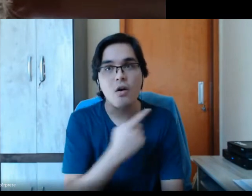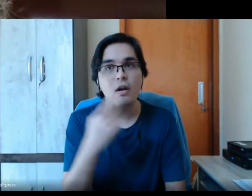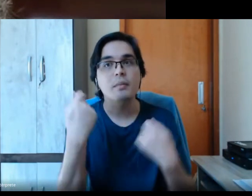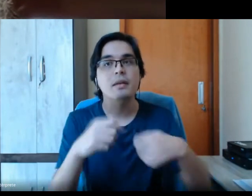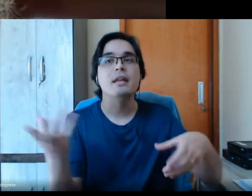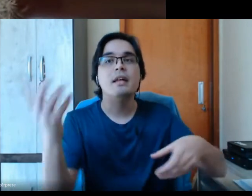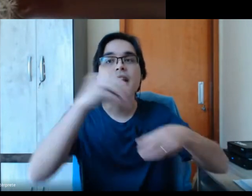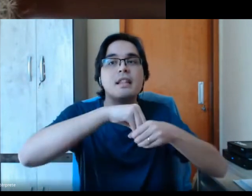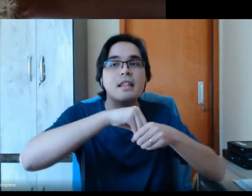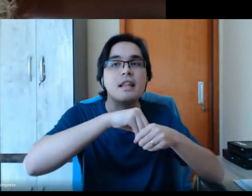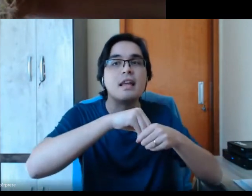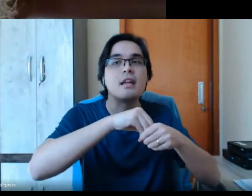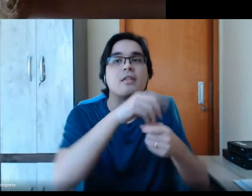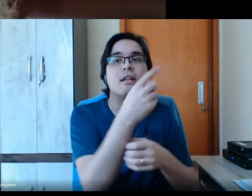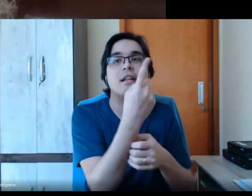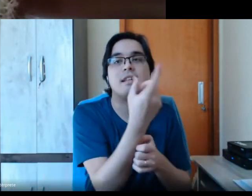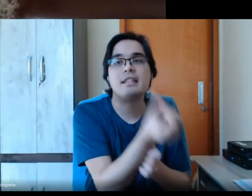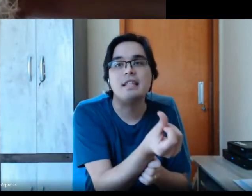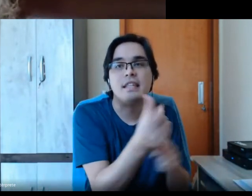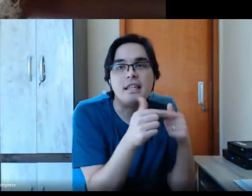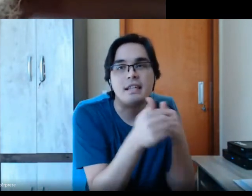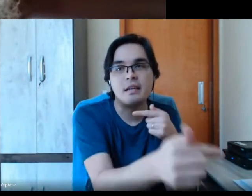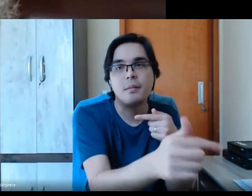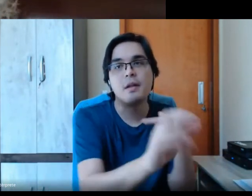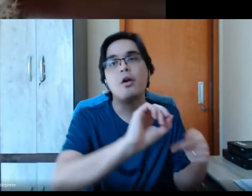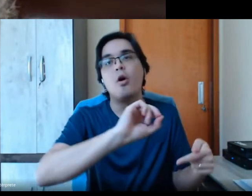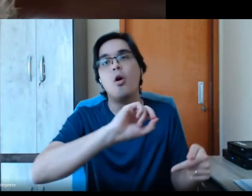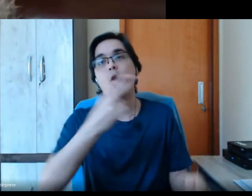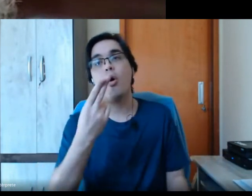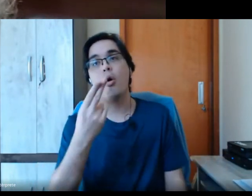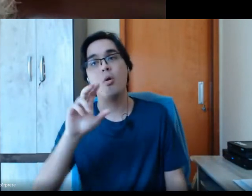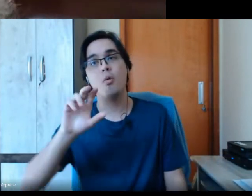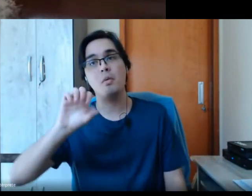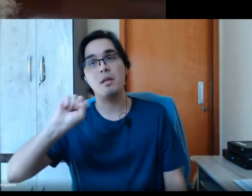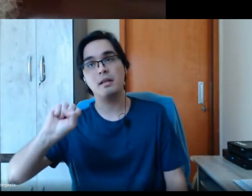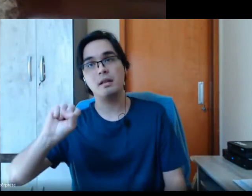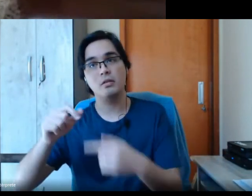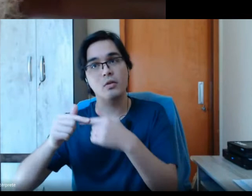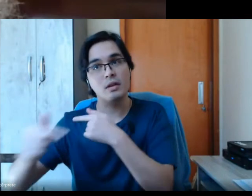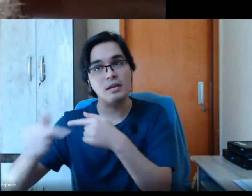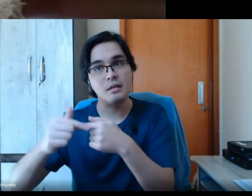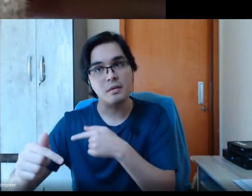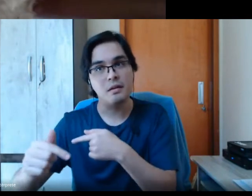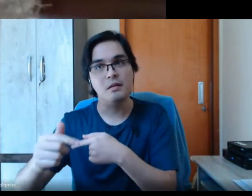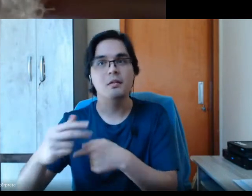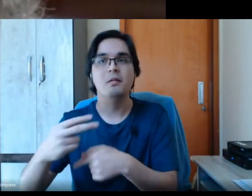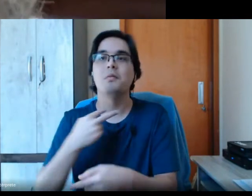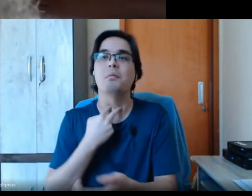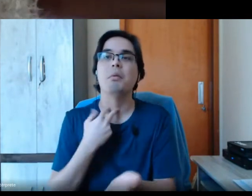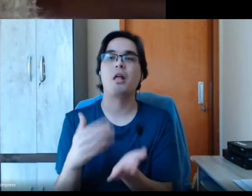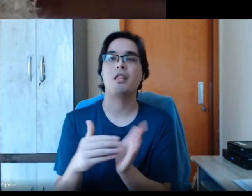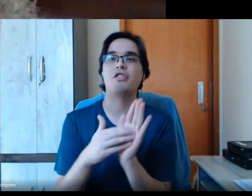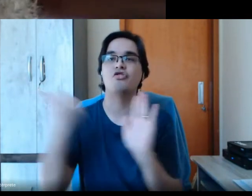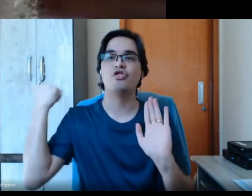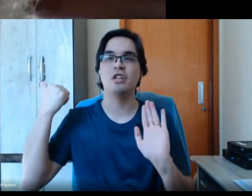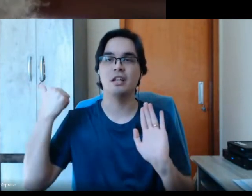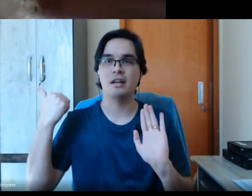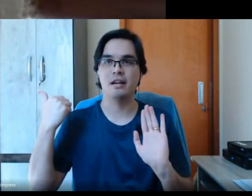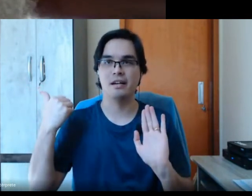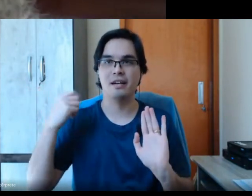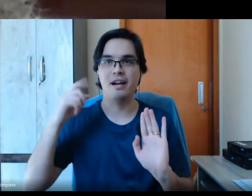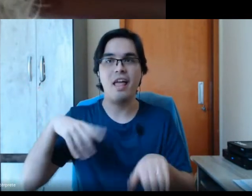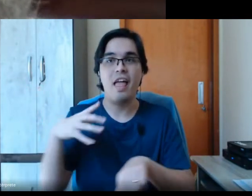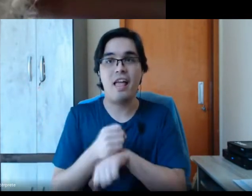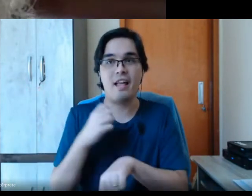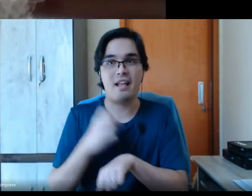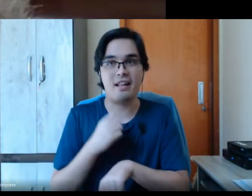de disponibilidade de tempo do aluno, e aqui agora a gente inverte, aí, não, a gente vai pensar na disponibilidade de tempo do aluno de dedicação